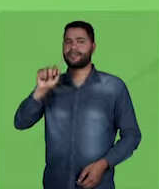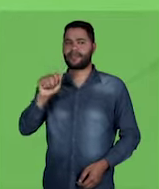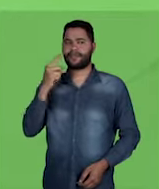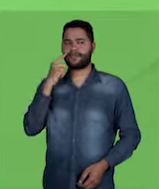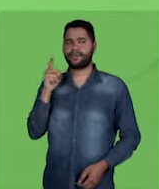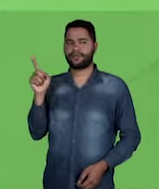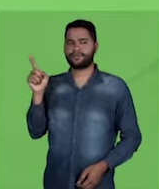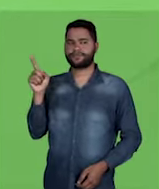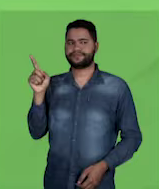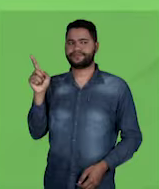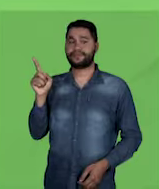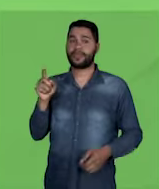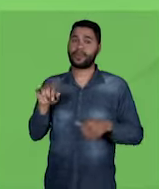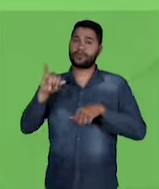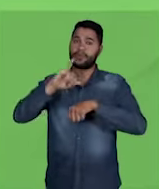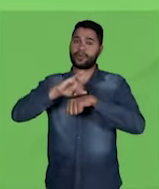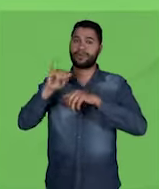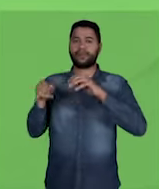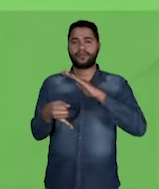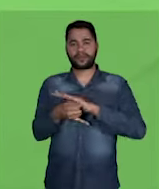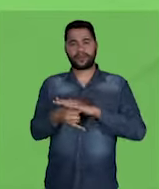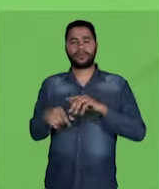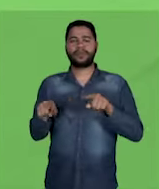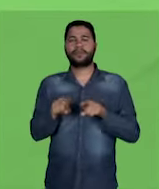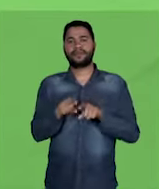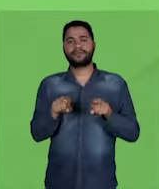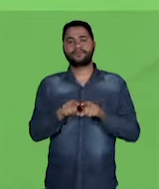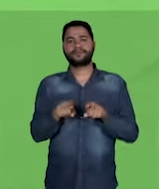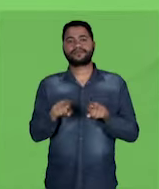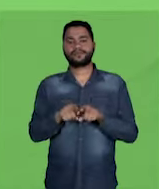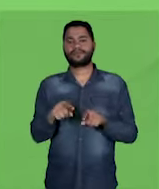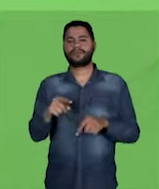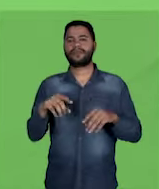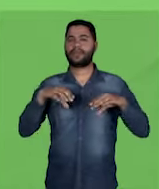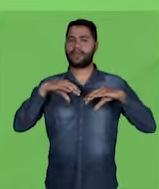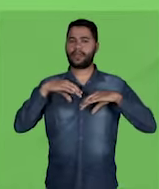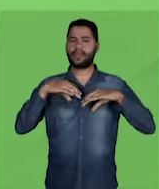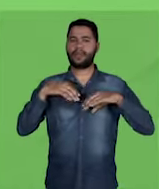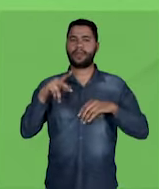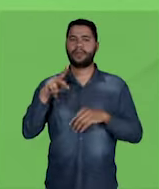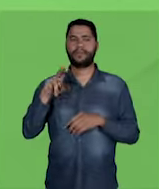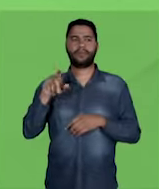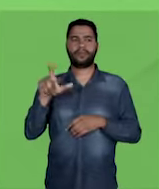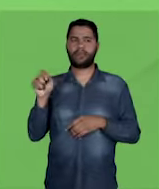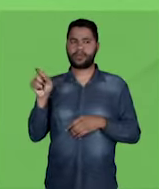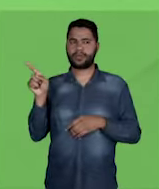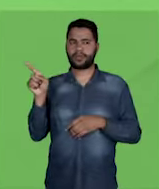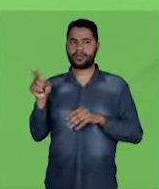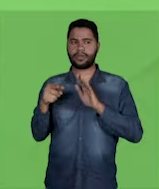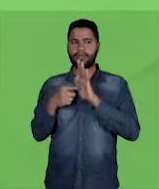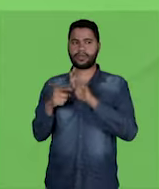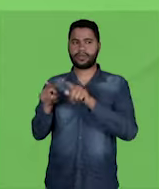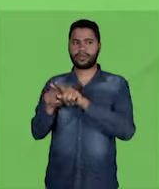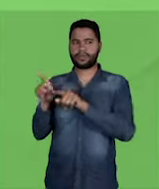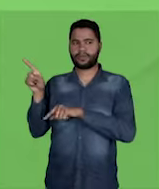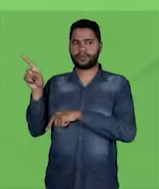cava, superior e inferior. E tem a veia pulmonar também, que aqui eu acho que não está, tá representada